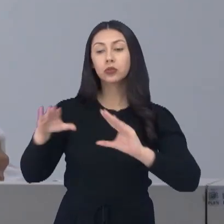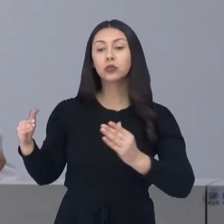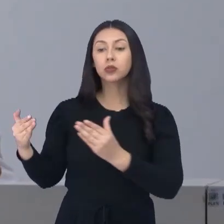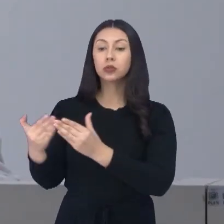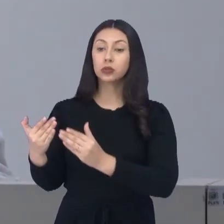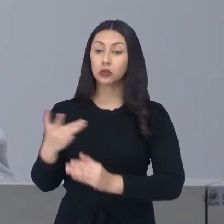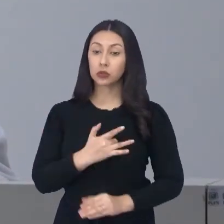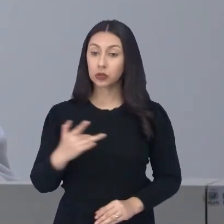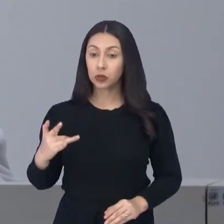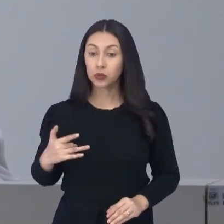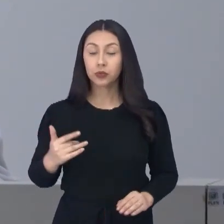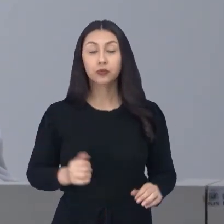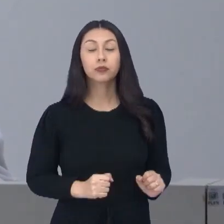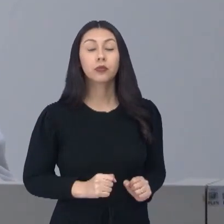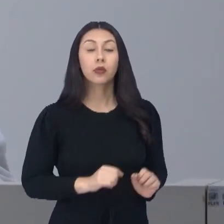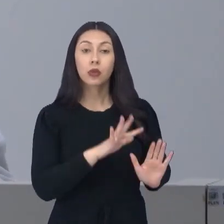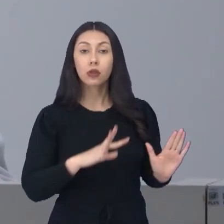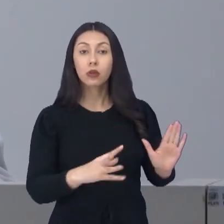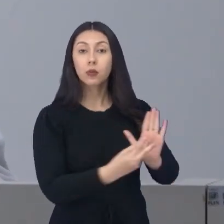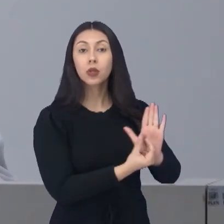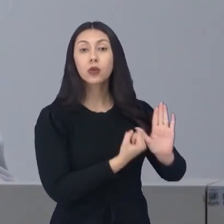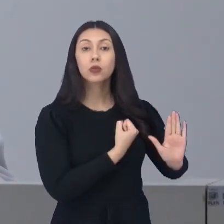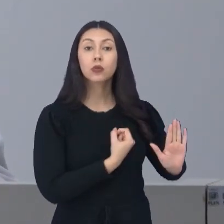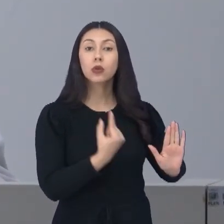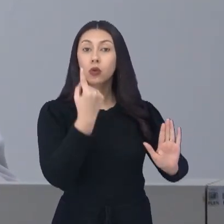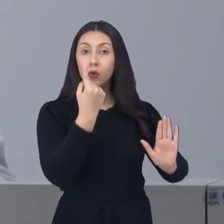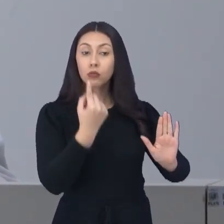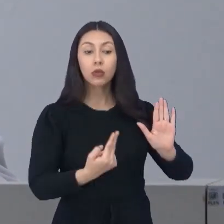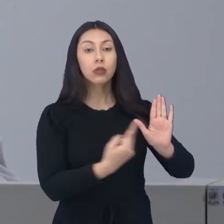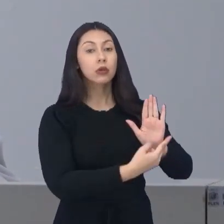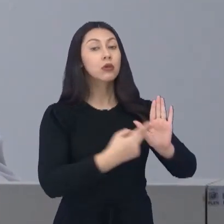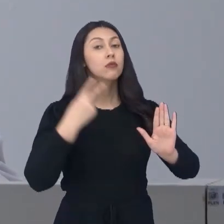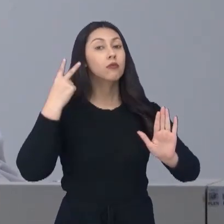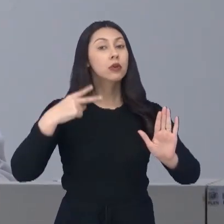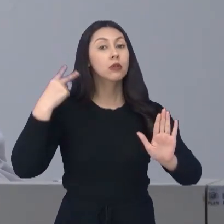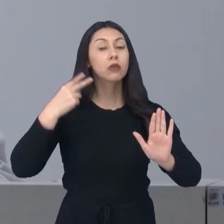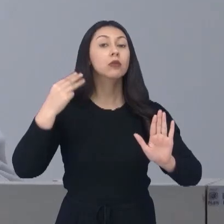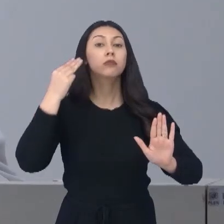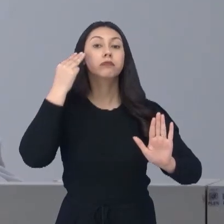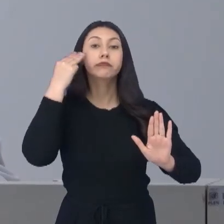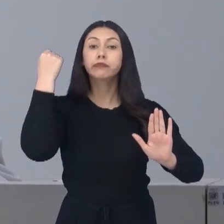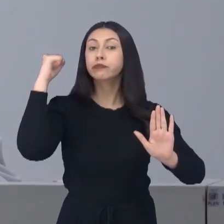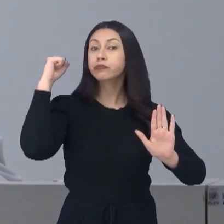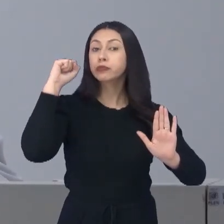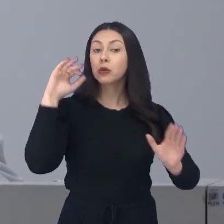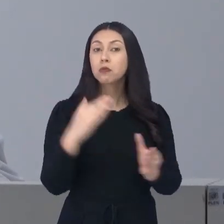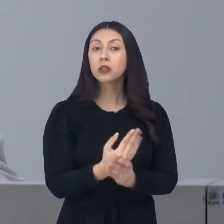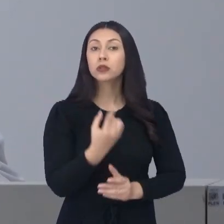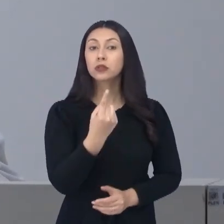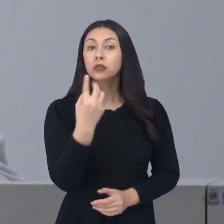Saúde. Emenda número 1, de autoria do vereador Marcão da Academia, ao processo número